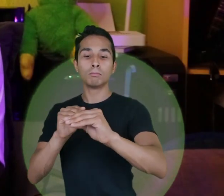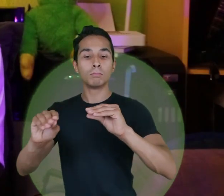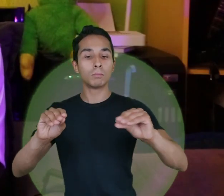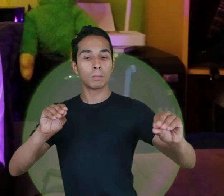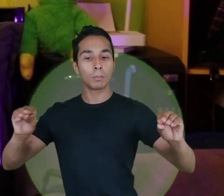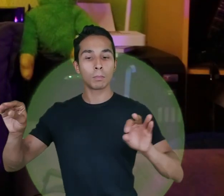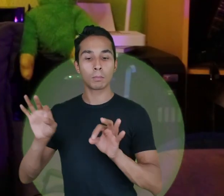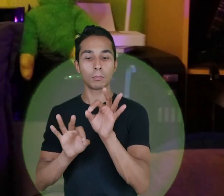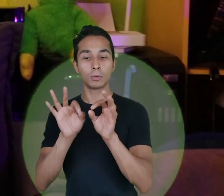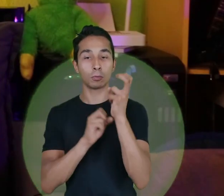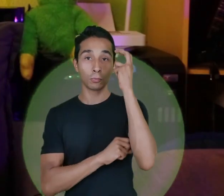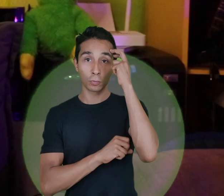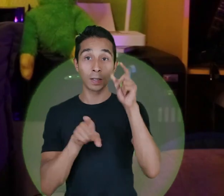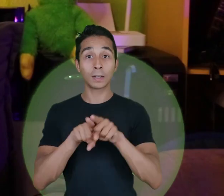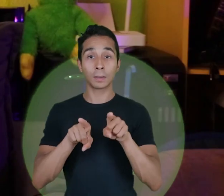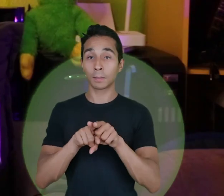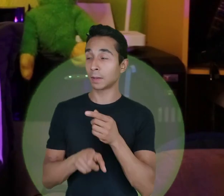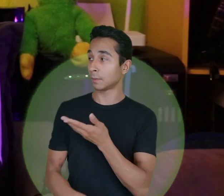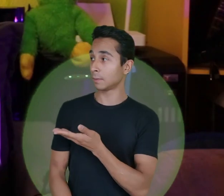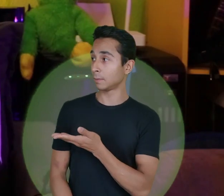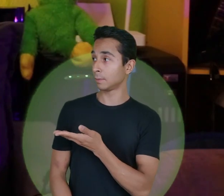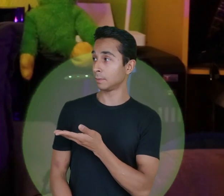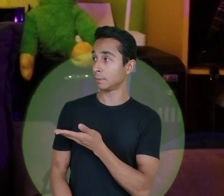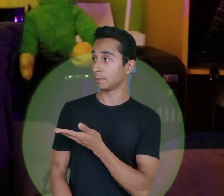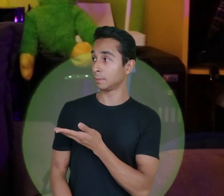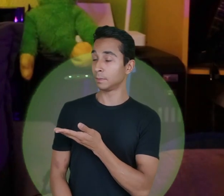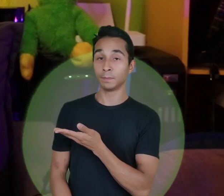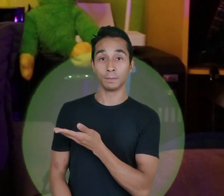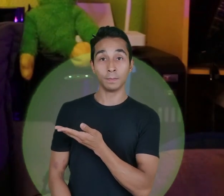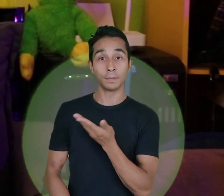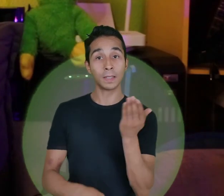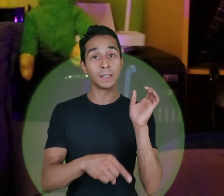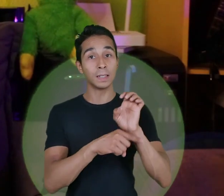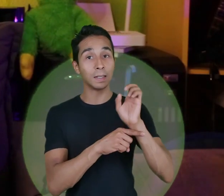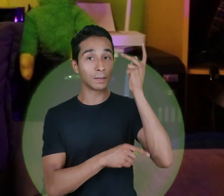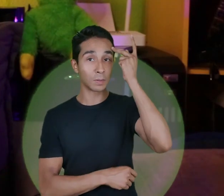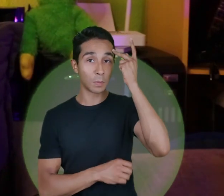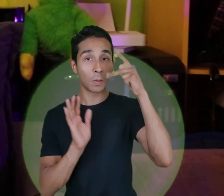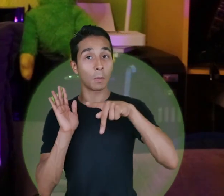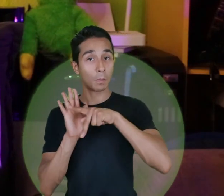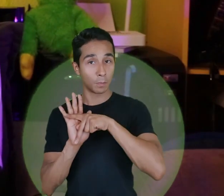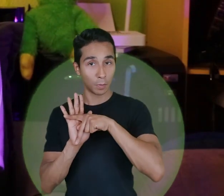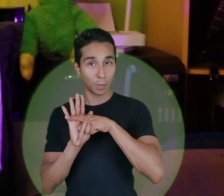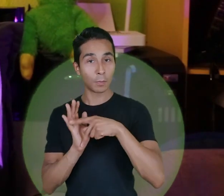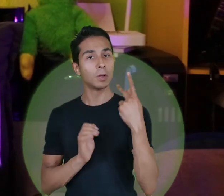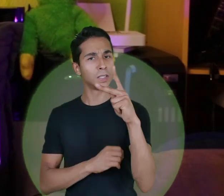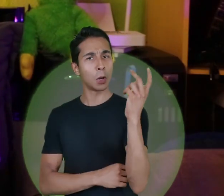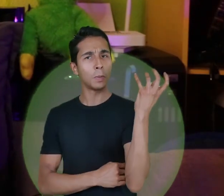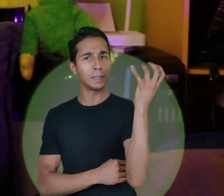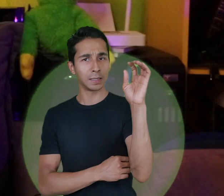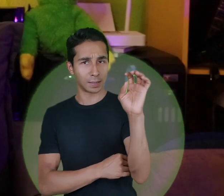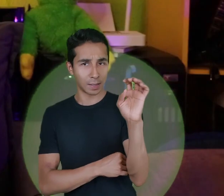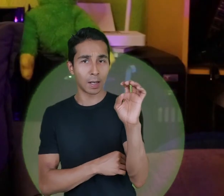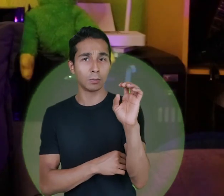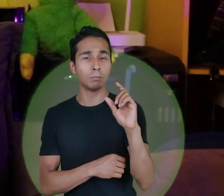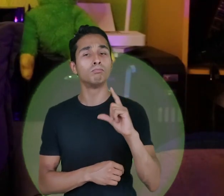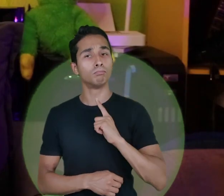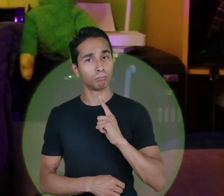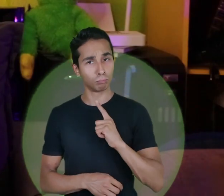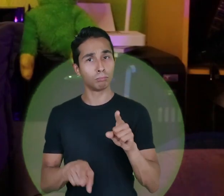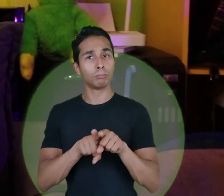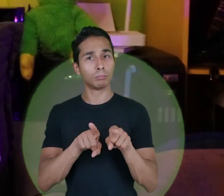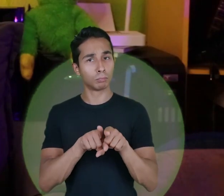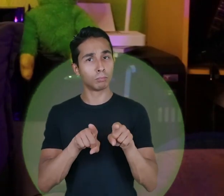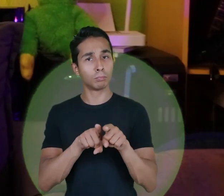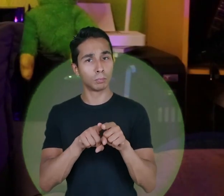dentro da sua cidade. Do estado, né, a gente tem o PROAC de São Paulo, que acho que é um dos maiores exemplos, mas você pode verificar no seu estado qual é o